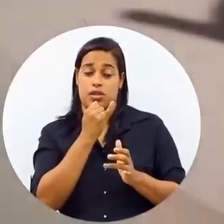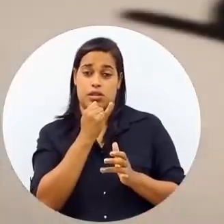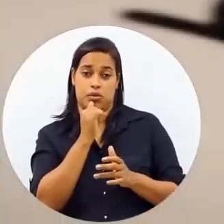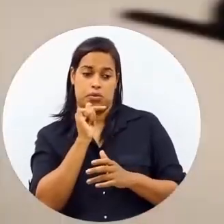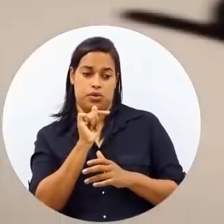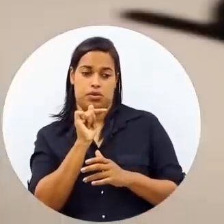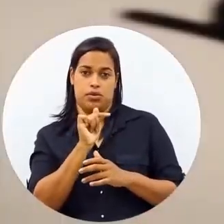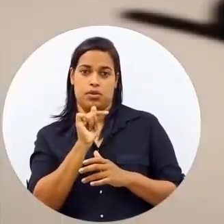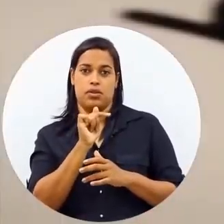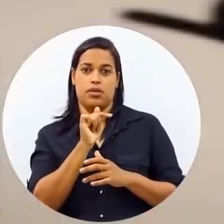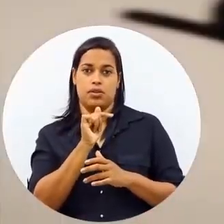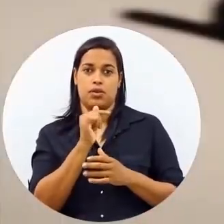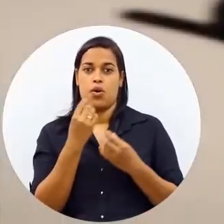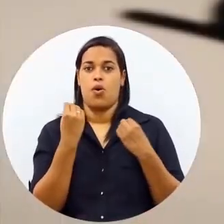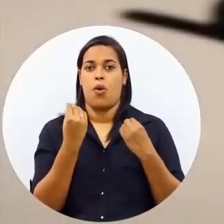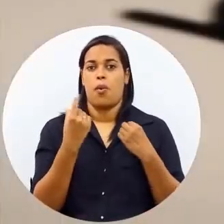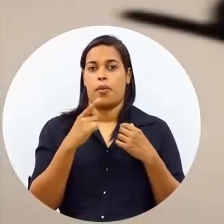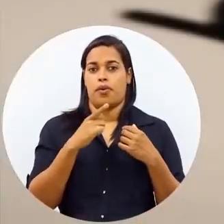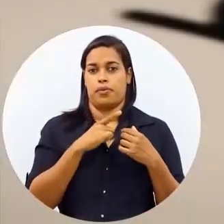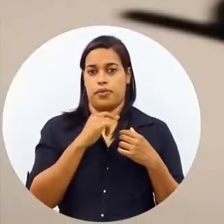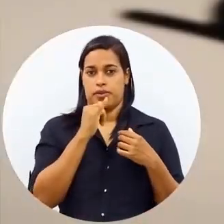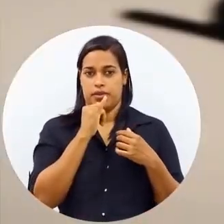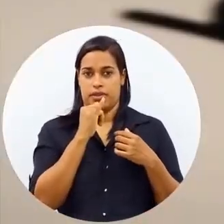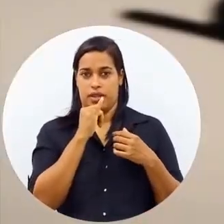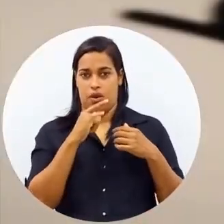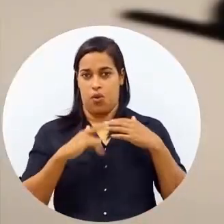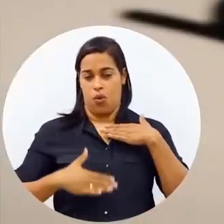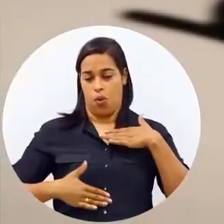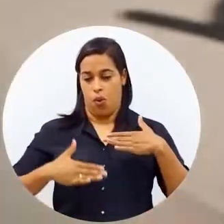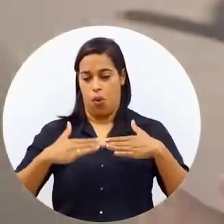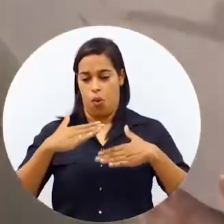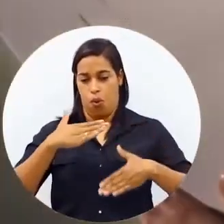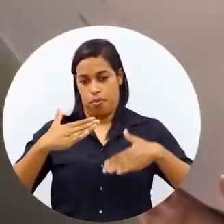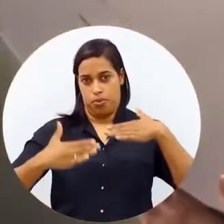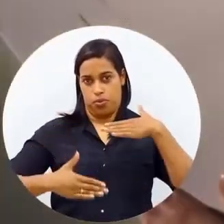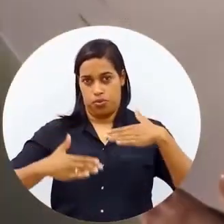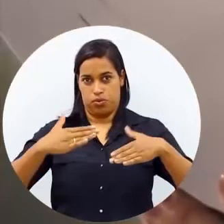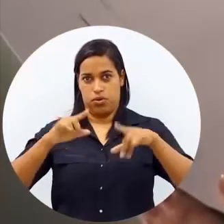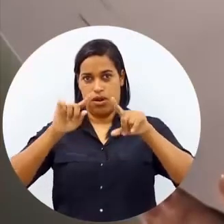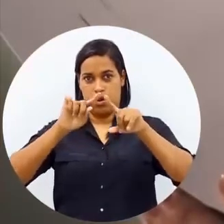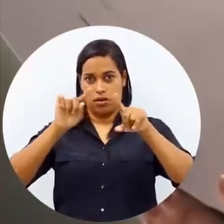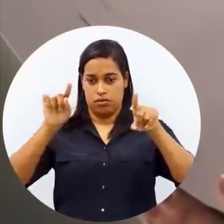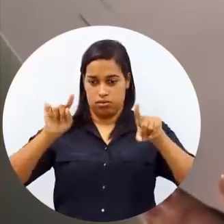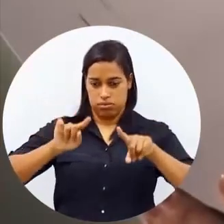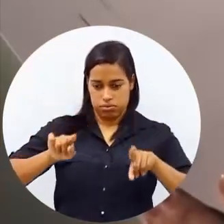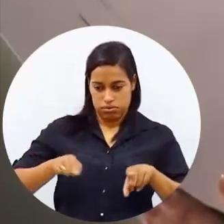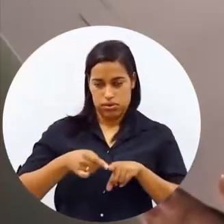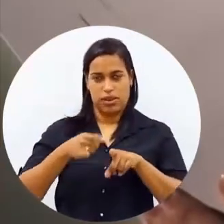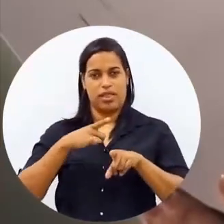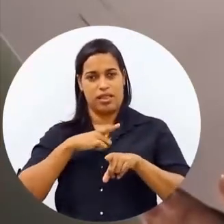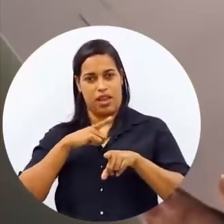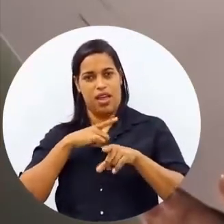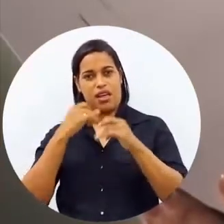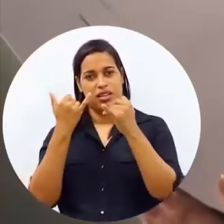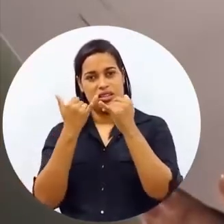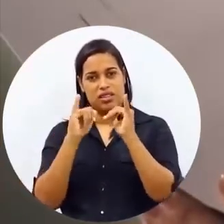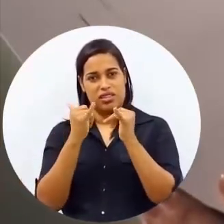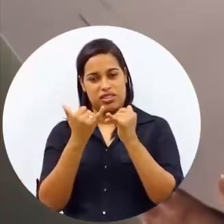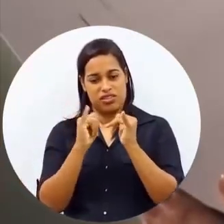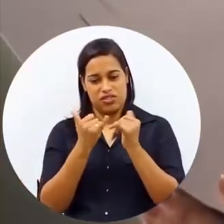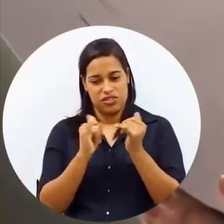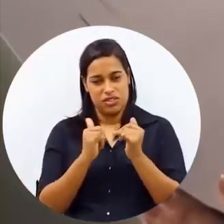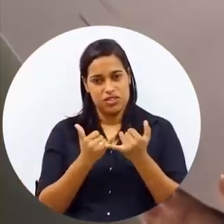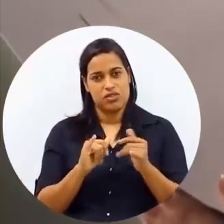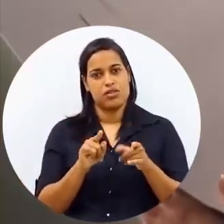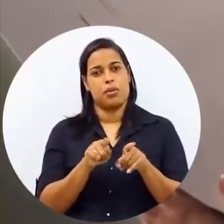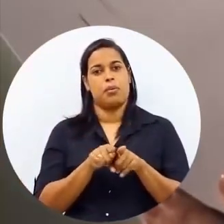como esse, que tem o seu corpo em forma de cilindro, ainda assim eu crio linhas bases retas,